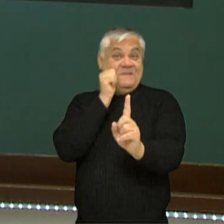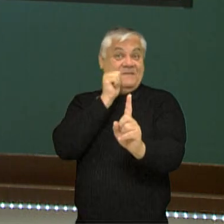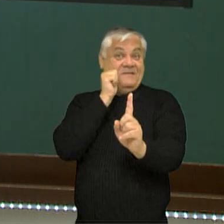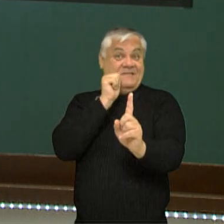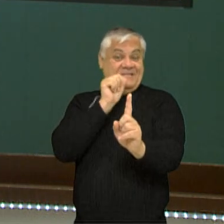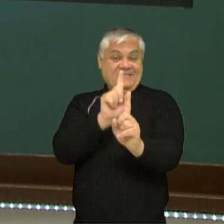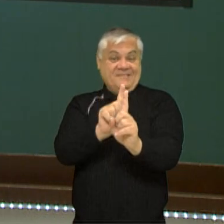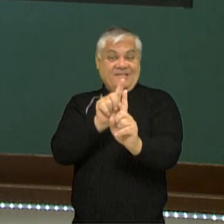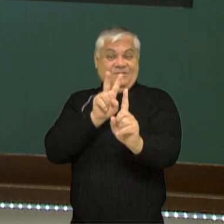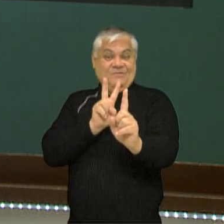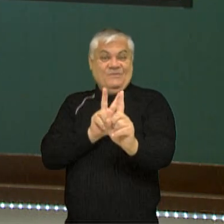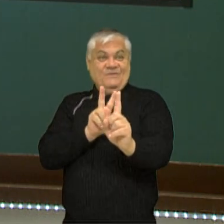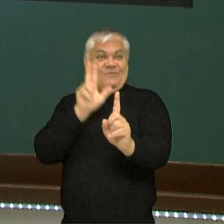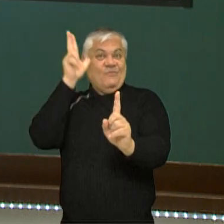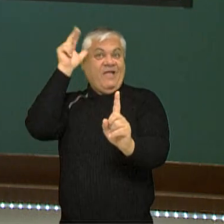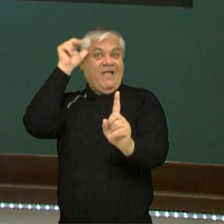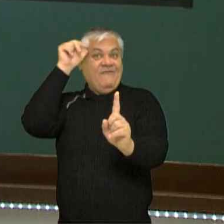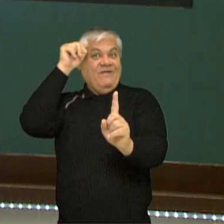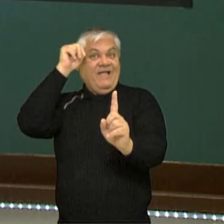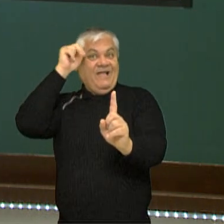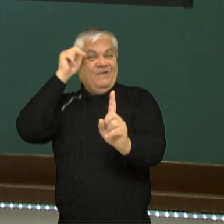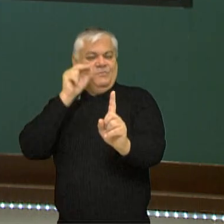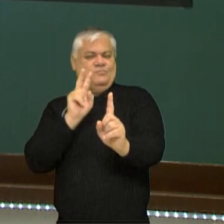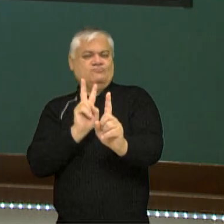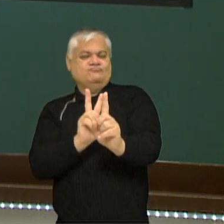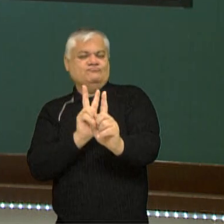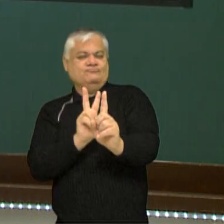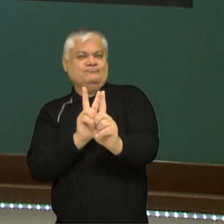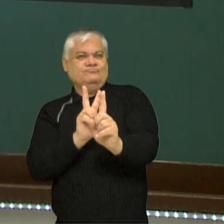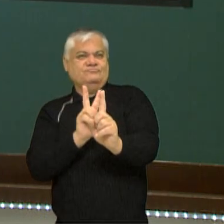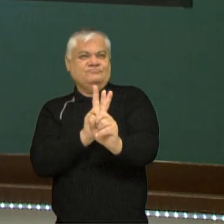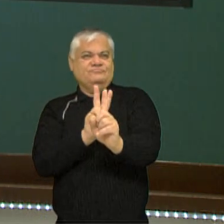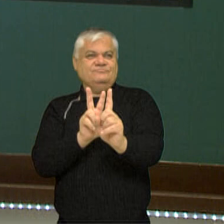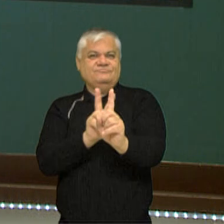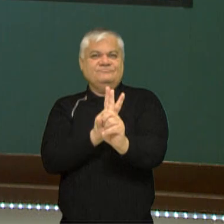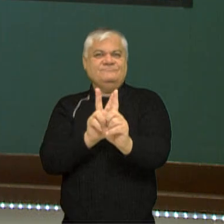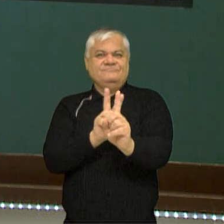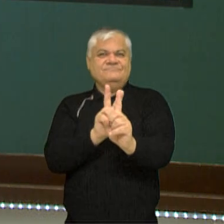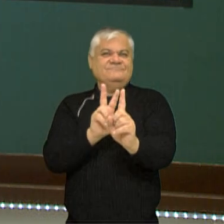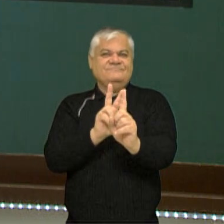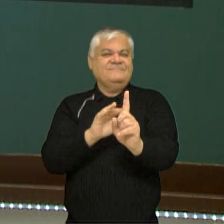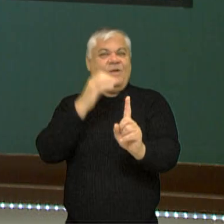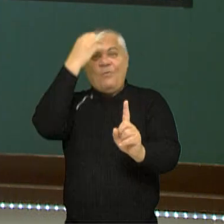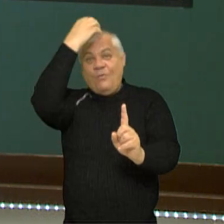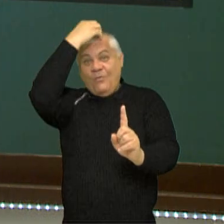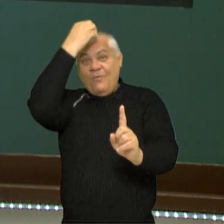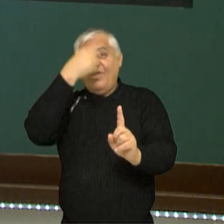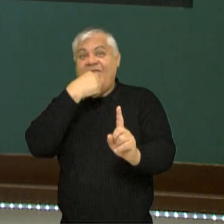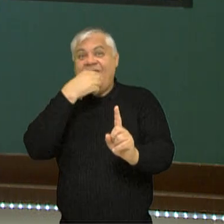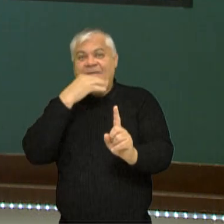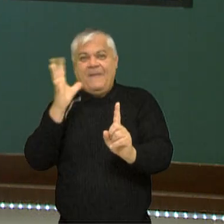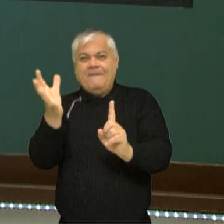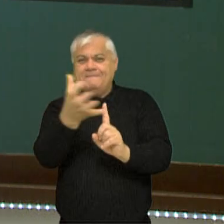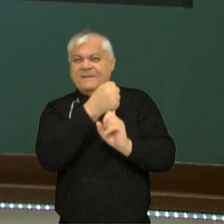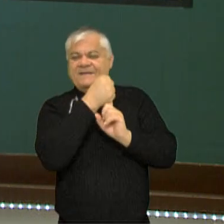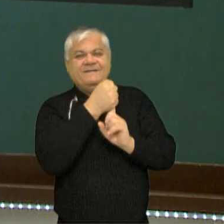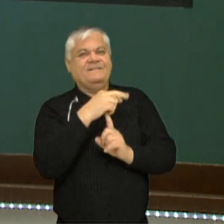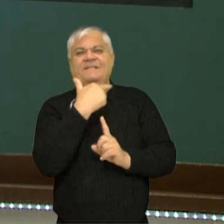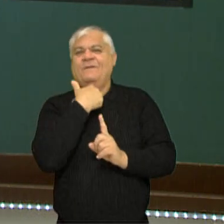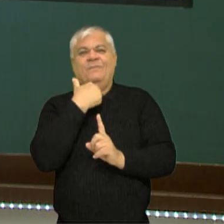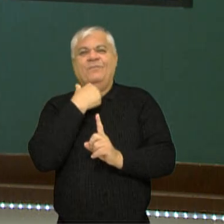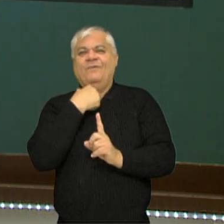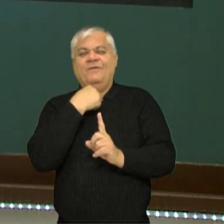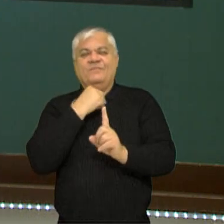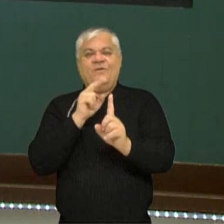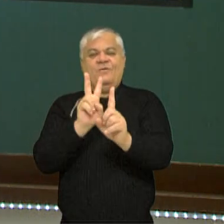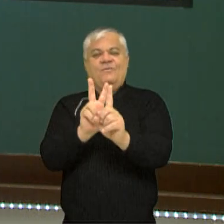o cavalo, ó. Tá vendo? O cavalo protege. Então o rei não pode capturar essa dama porque ela está protegida